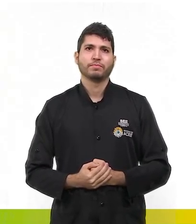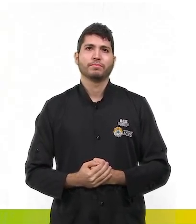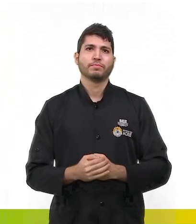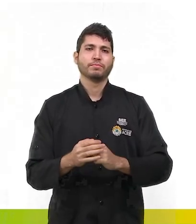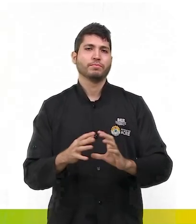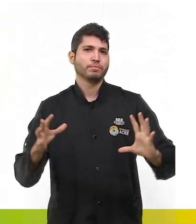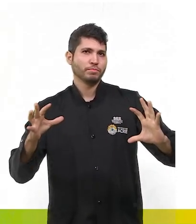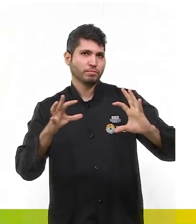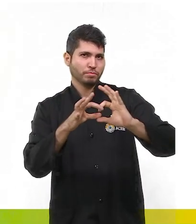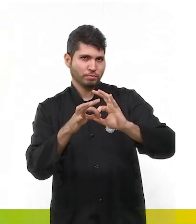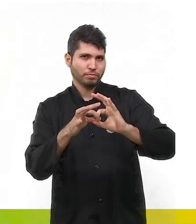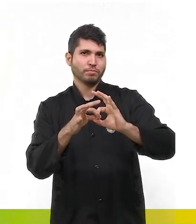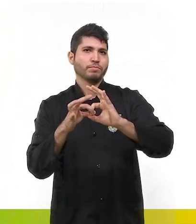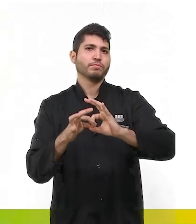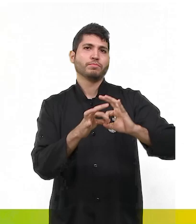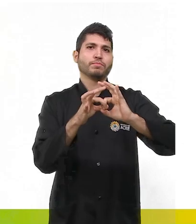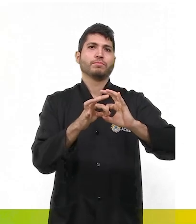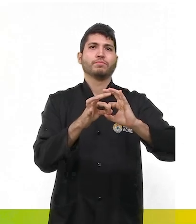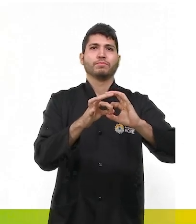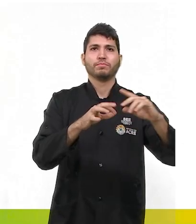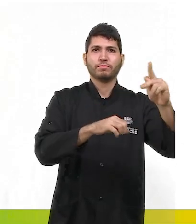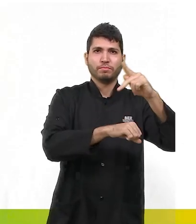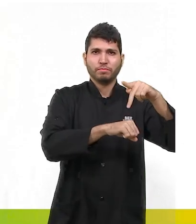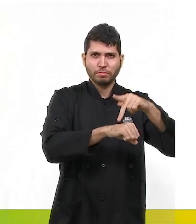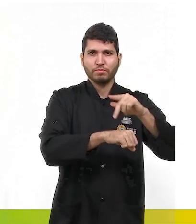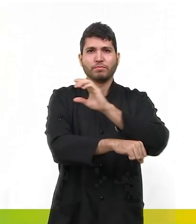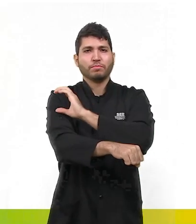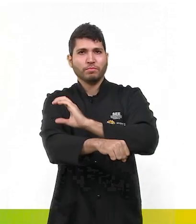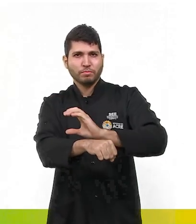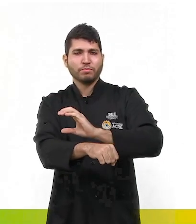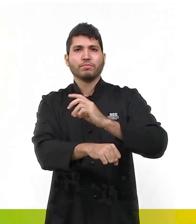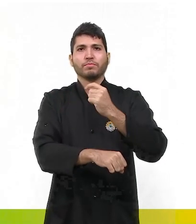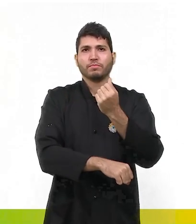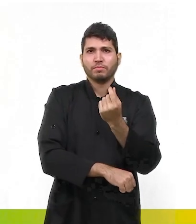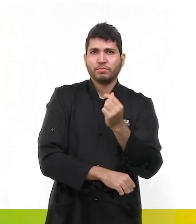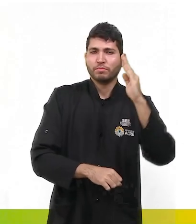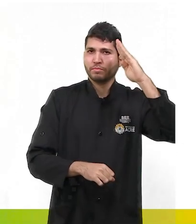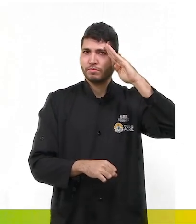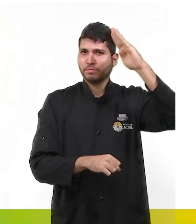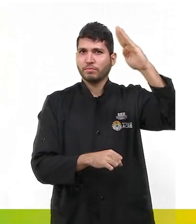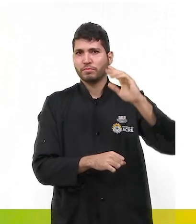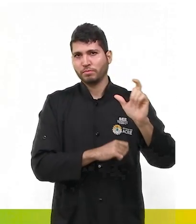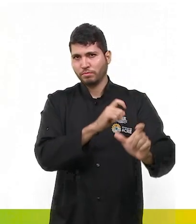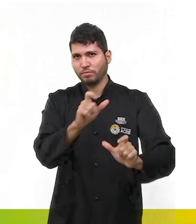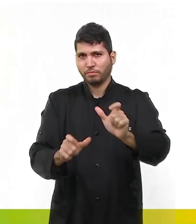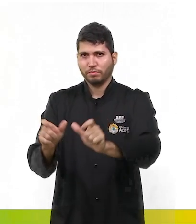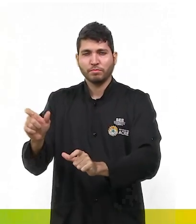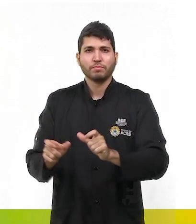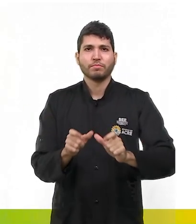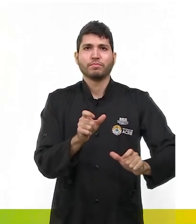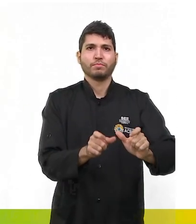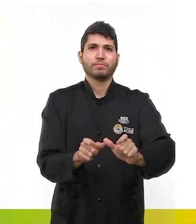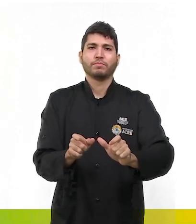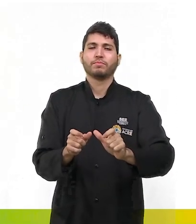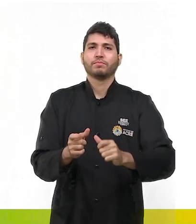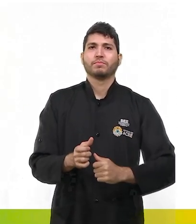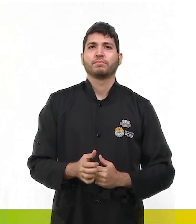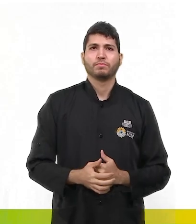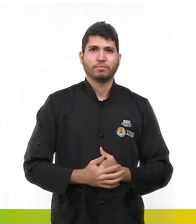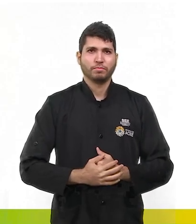interconexão entre países, culturas, economias e principalmente pessoas. Lembrando que